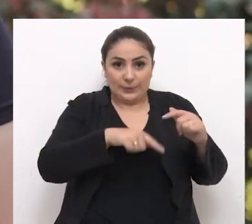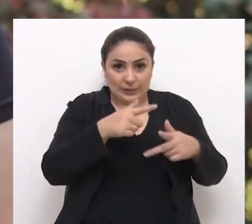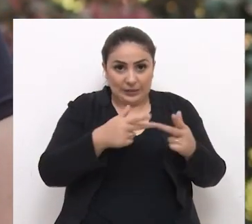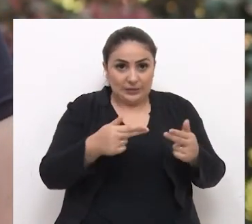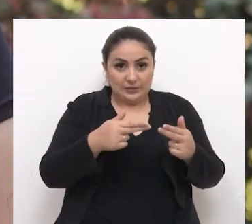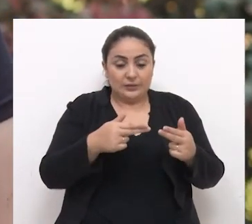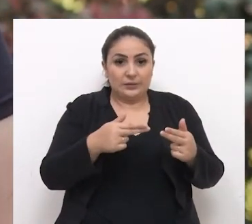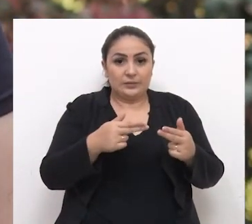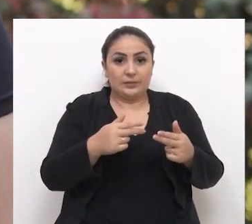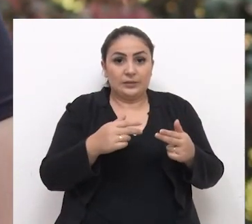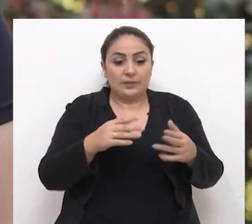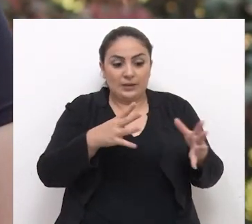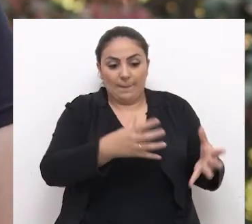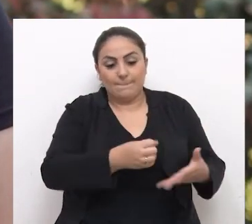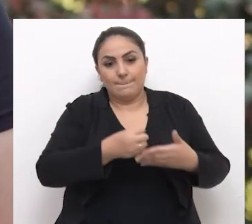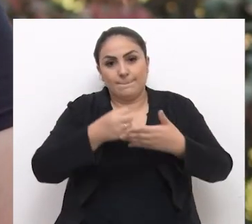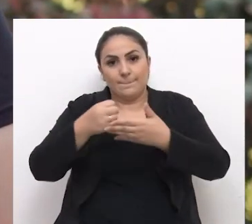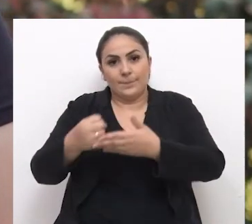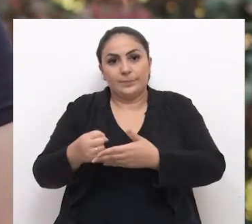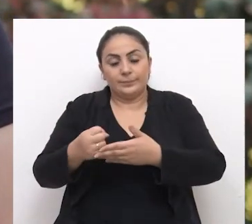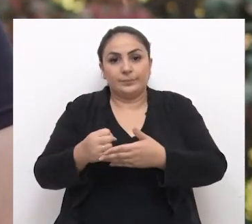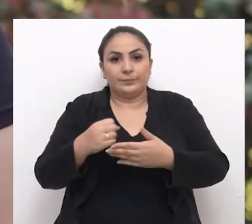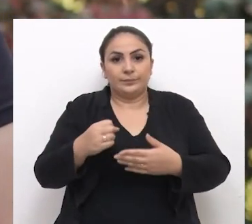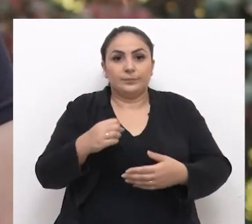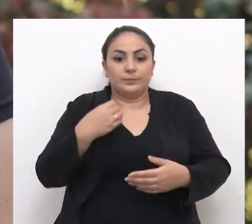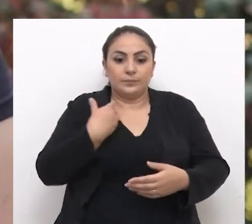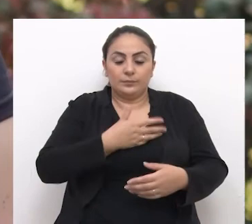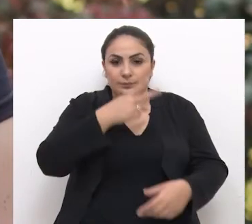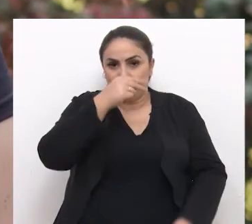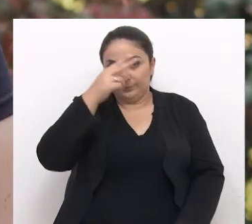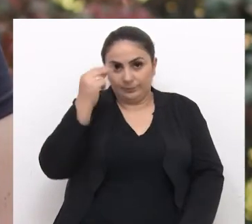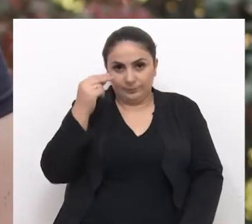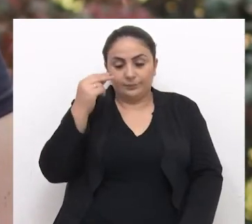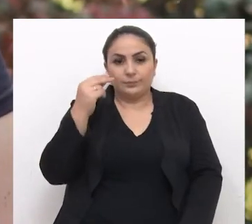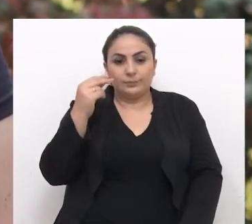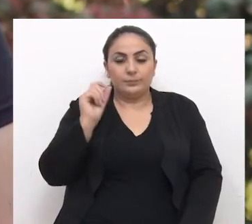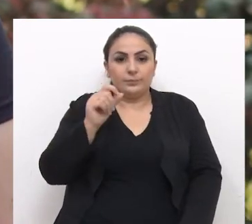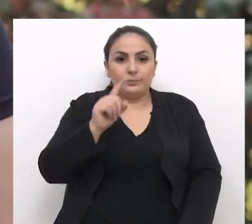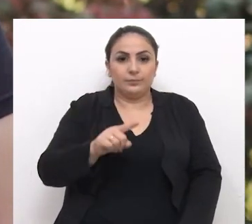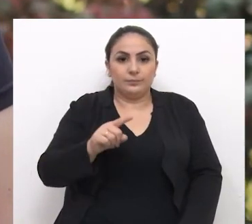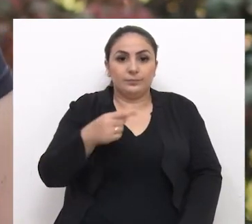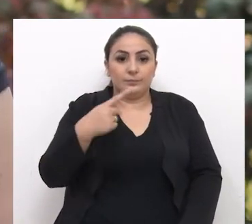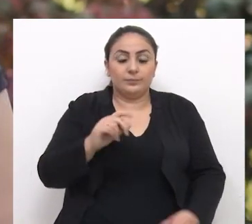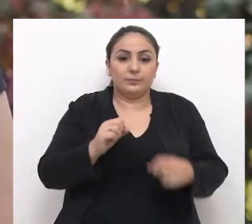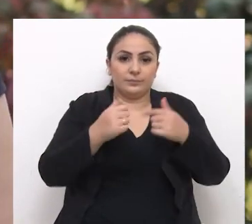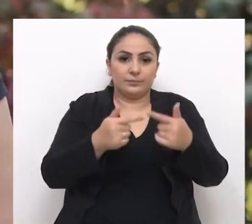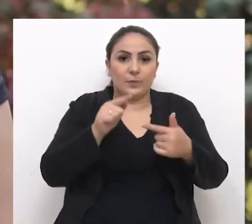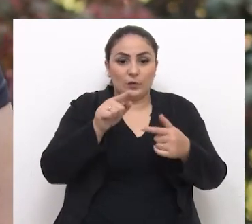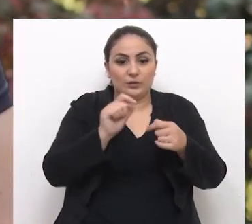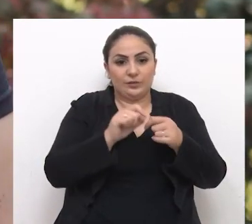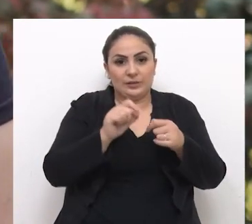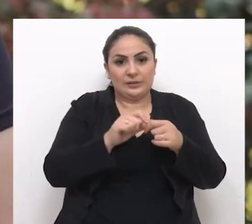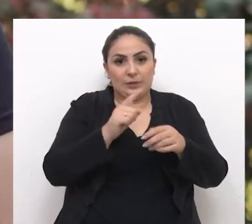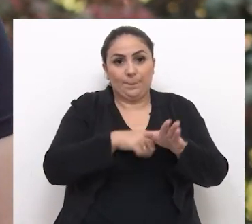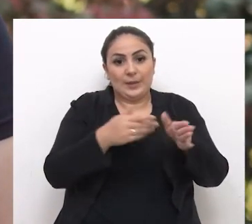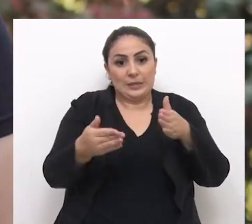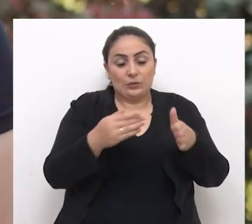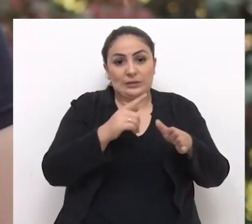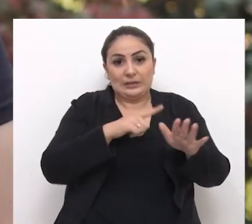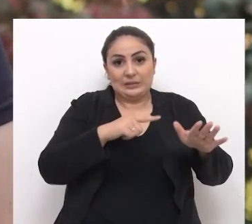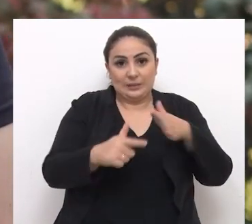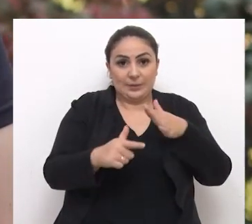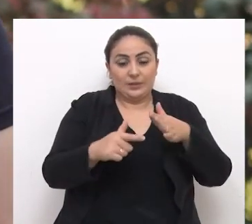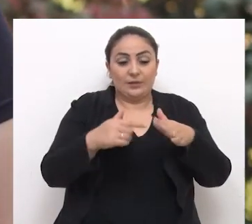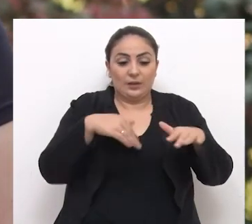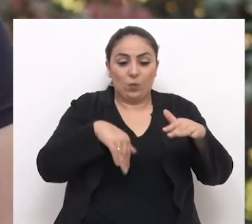esses resíduos e esses alimentos serão coletados pela cooperativa do nosso município. Ou seja, essa ação que você vai realizar